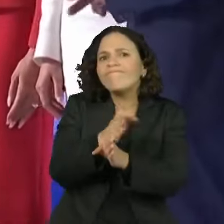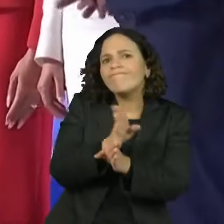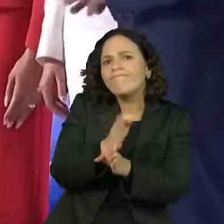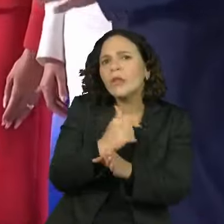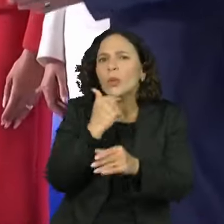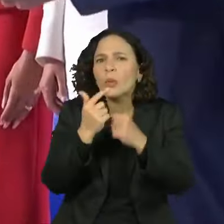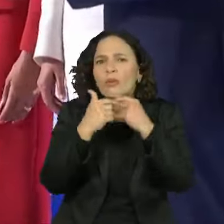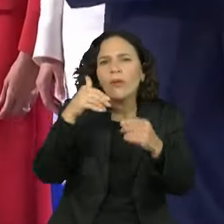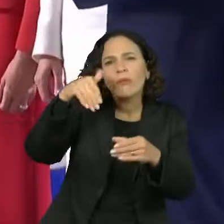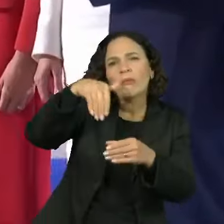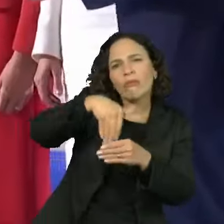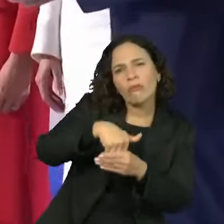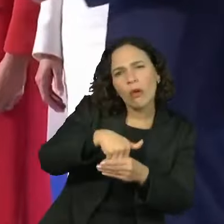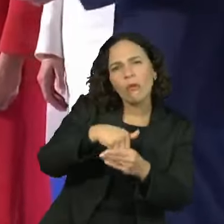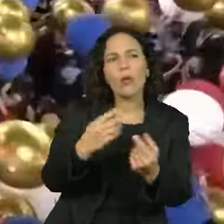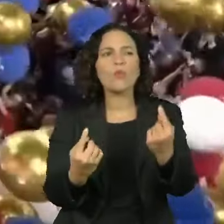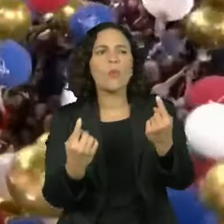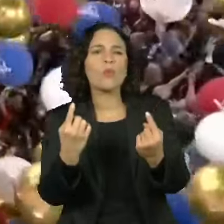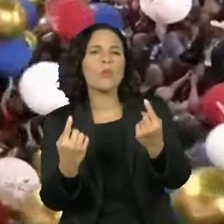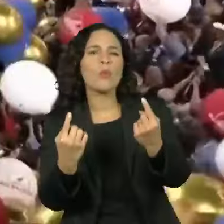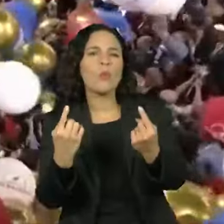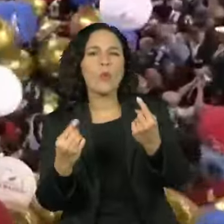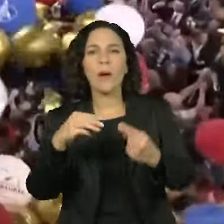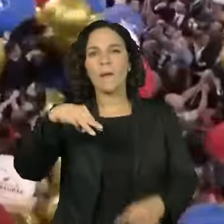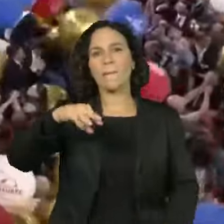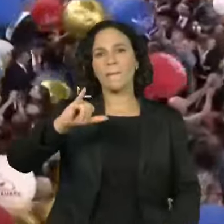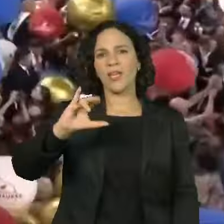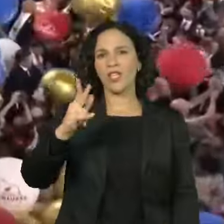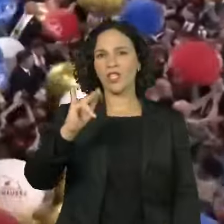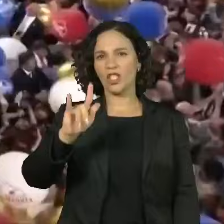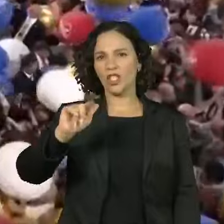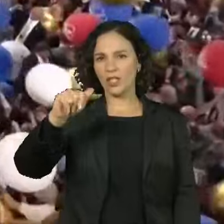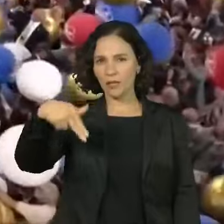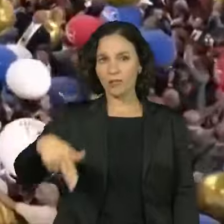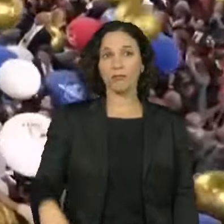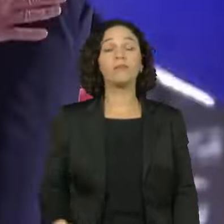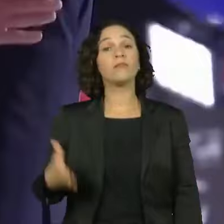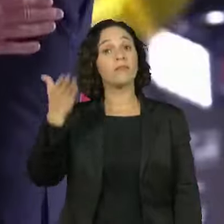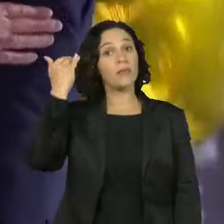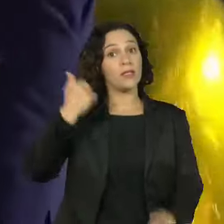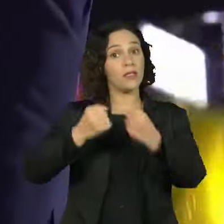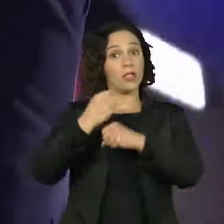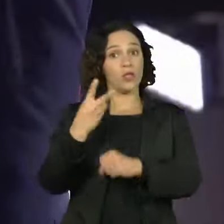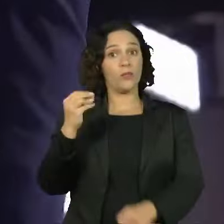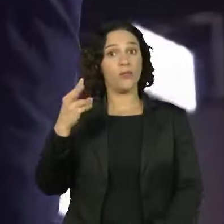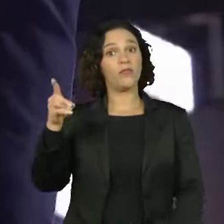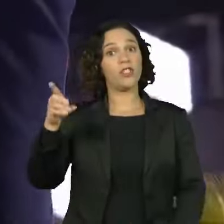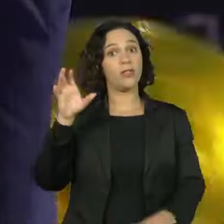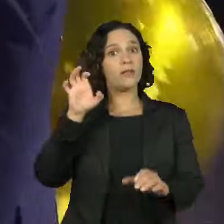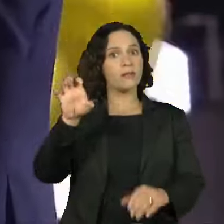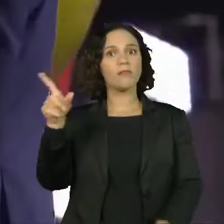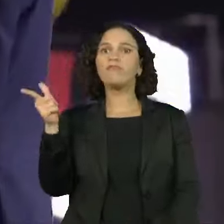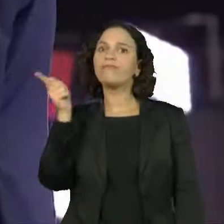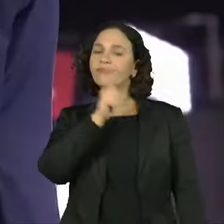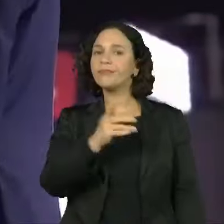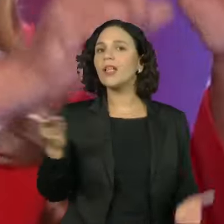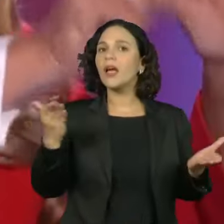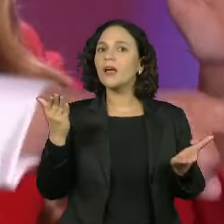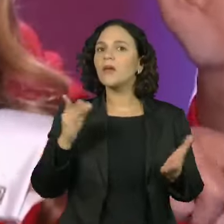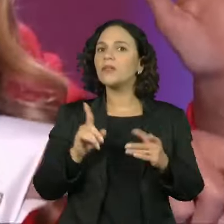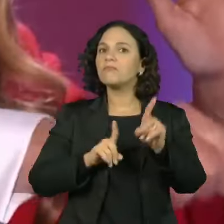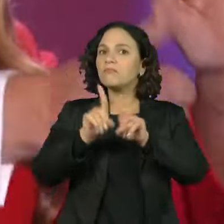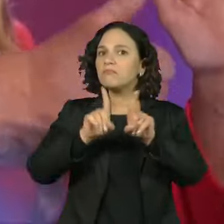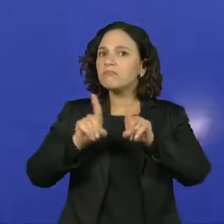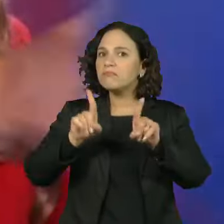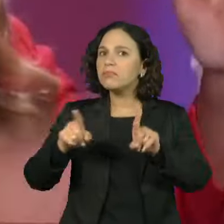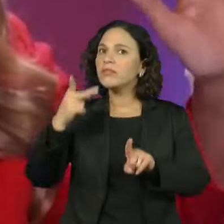nos Democratas ora nos republicanos biden venceu no estado em 2020 agora as últimas pesquisas de intenção de voto